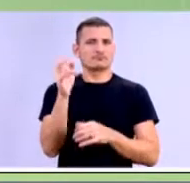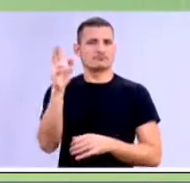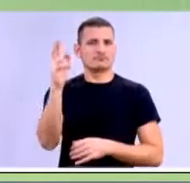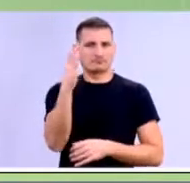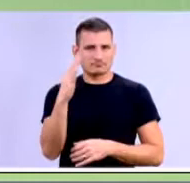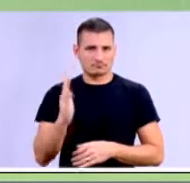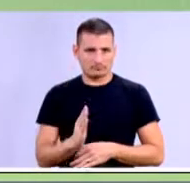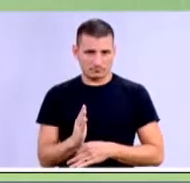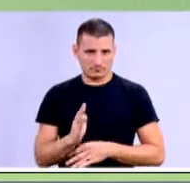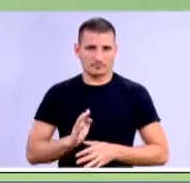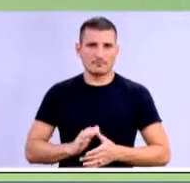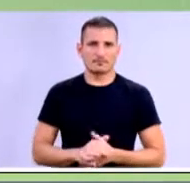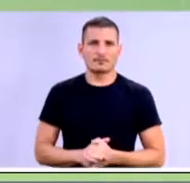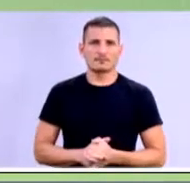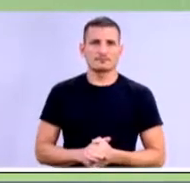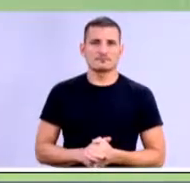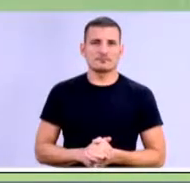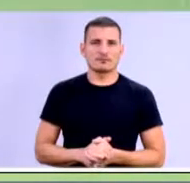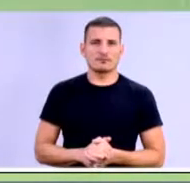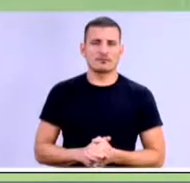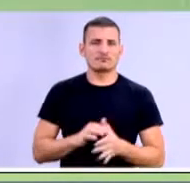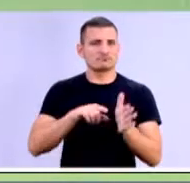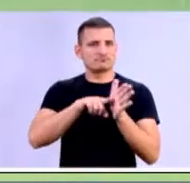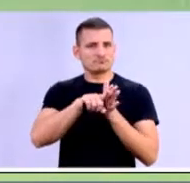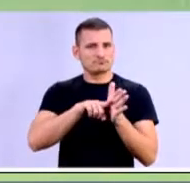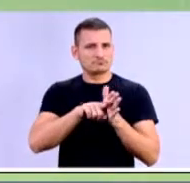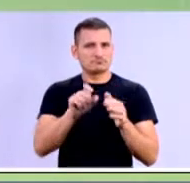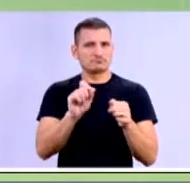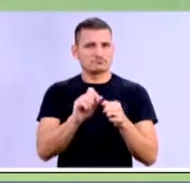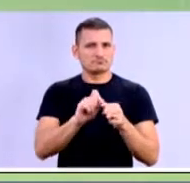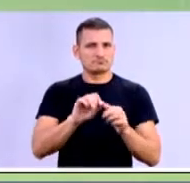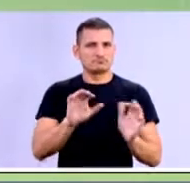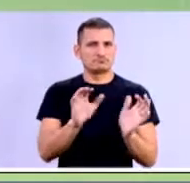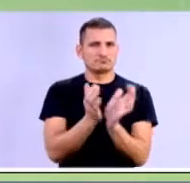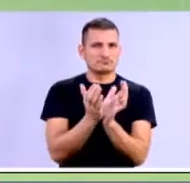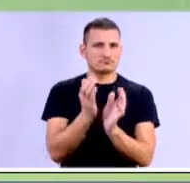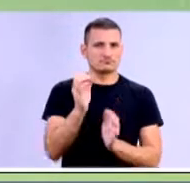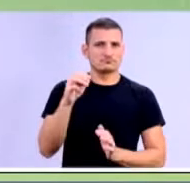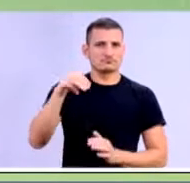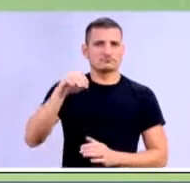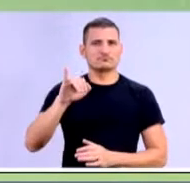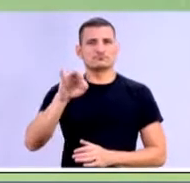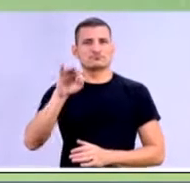Uma pesquisa realizada pelo Comitê Gestor de Internet no Brasil